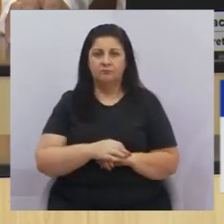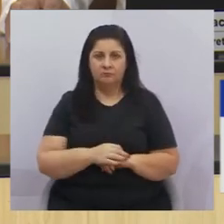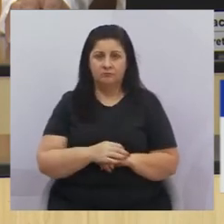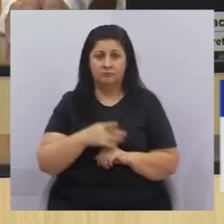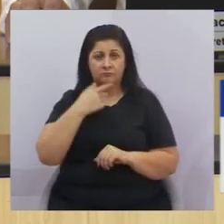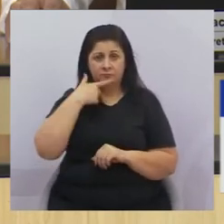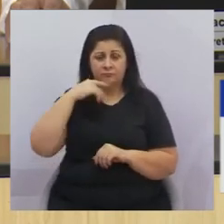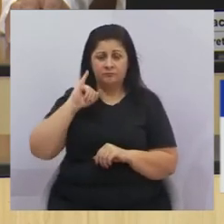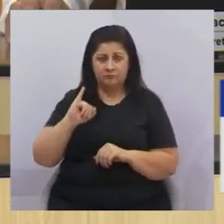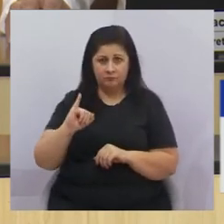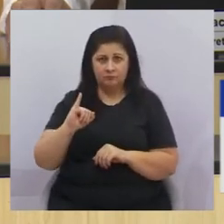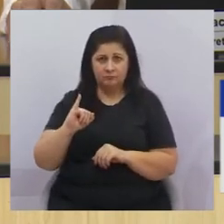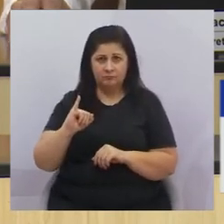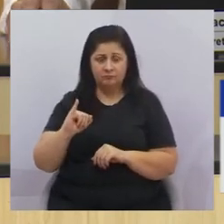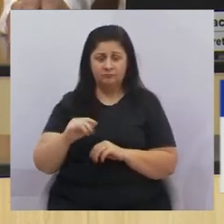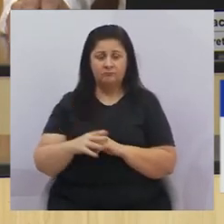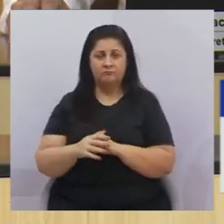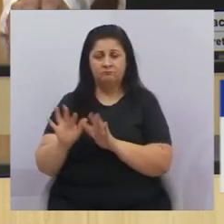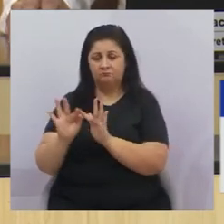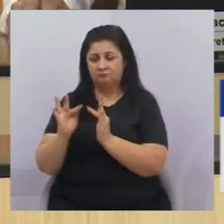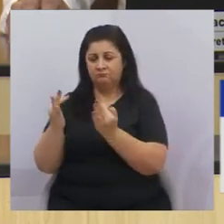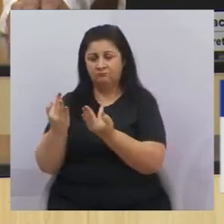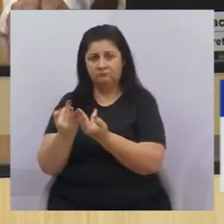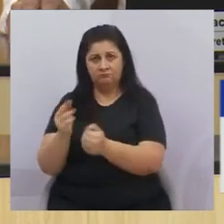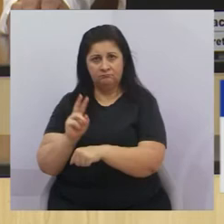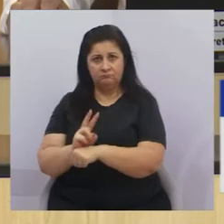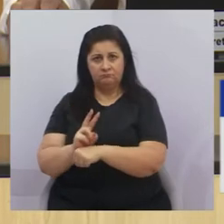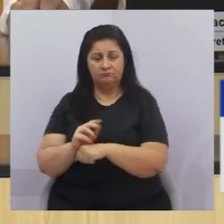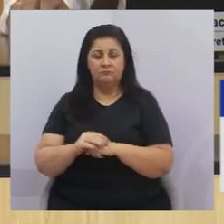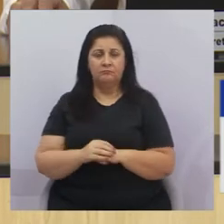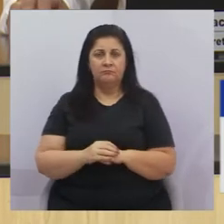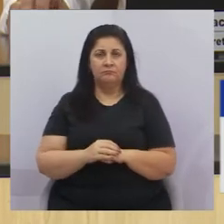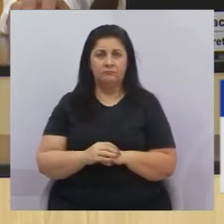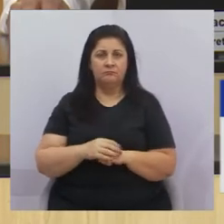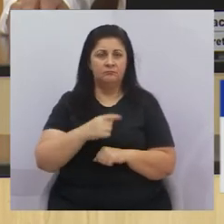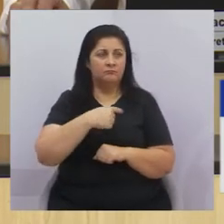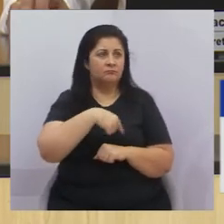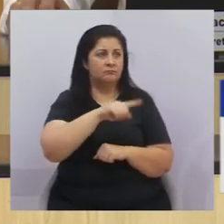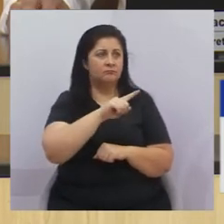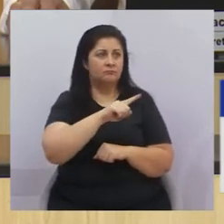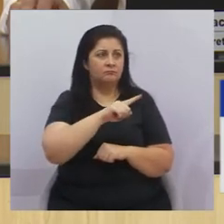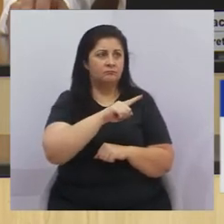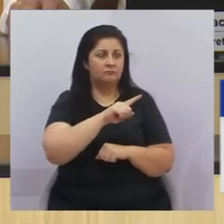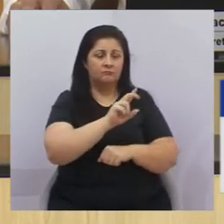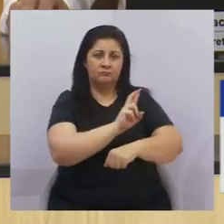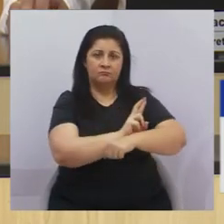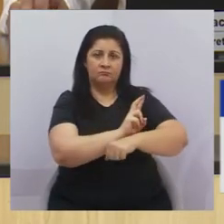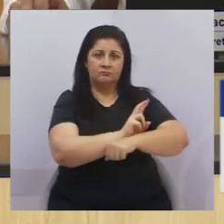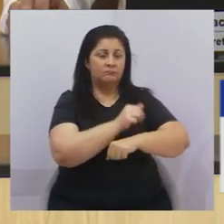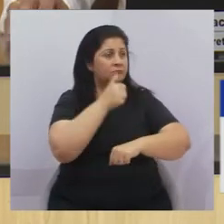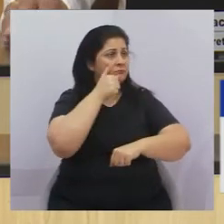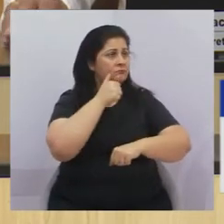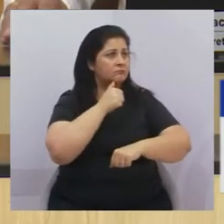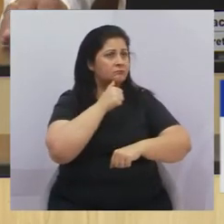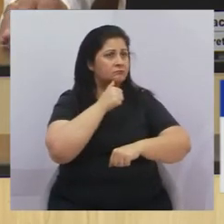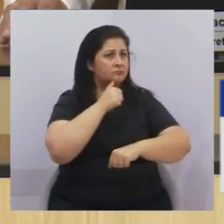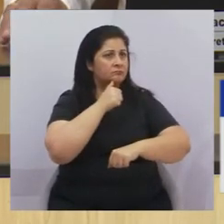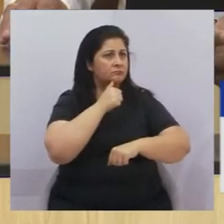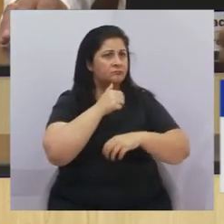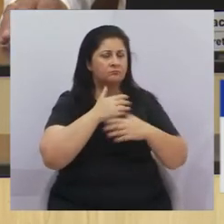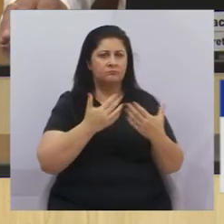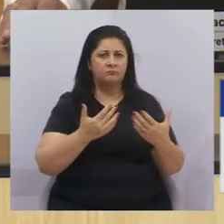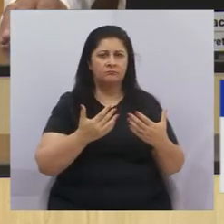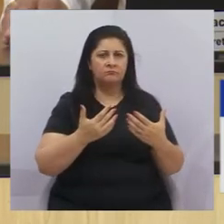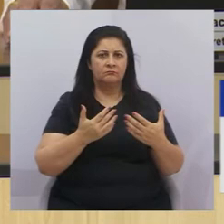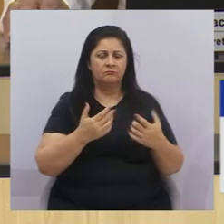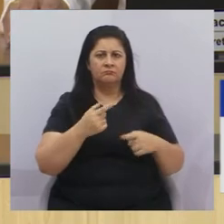de família, hoje em dia vai defender uma senhorinha, e, de repente, na